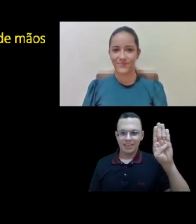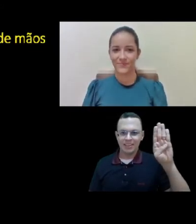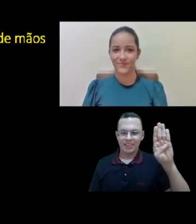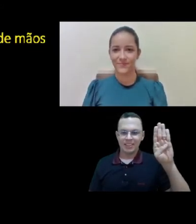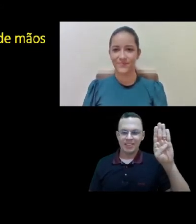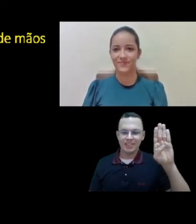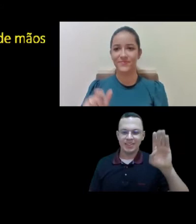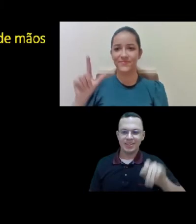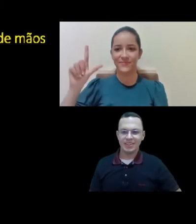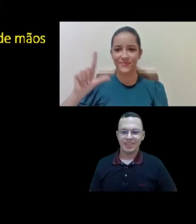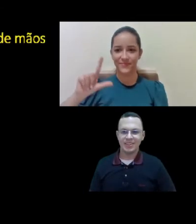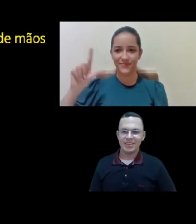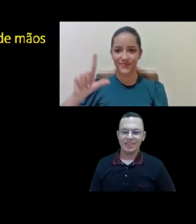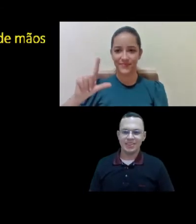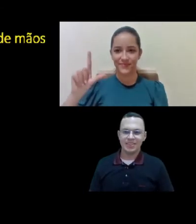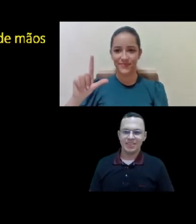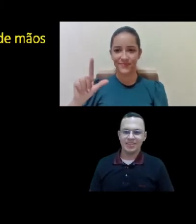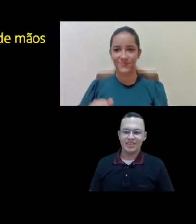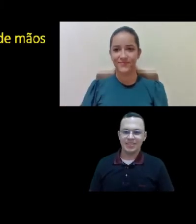B,